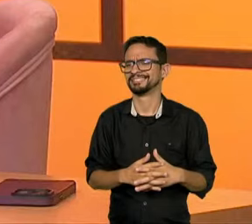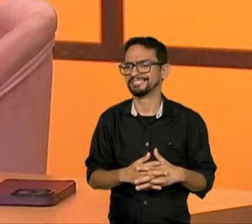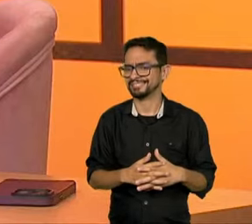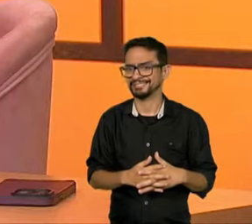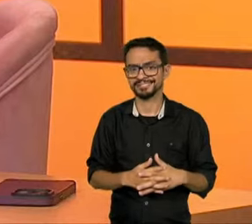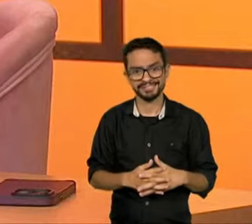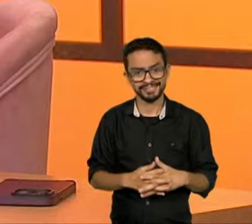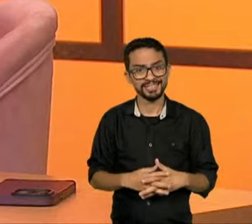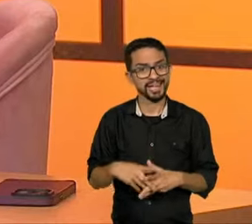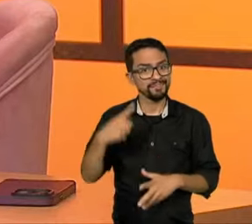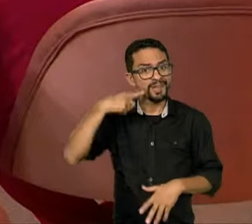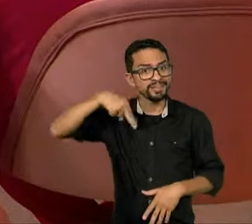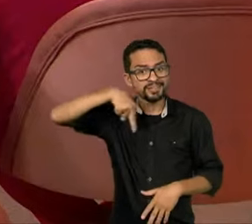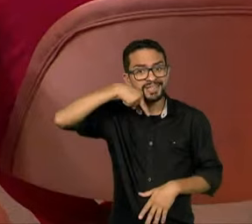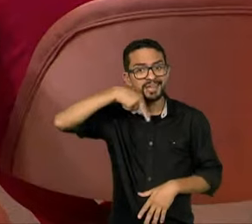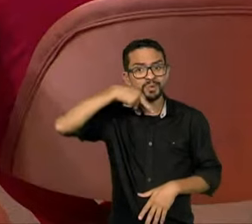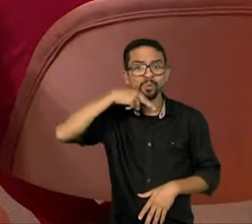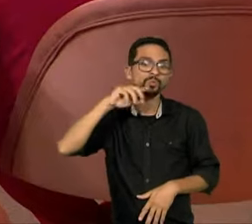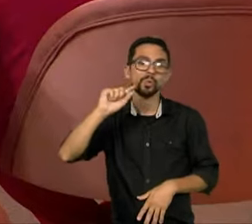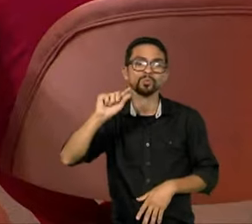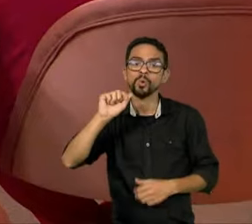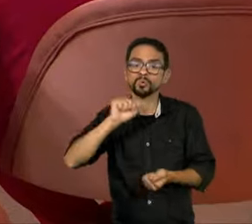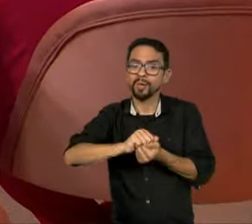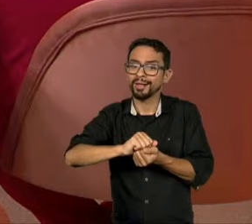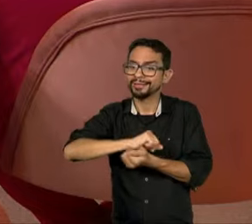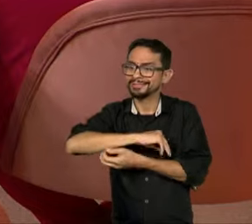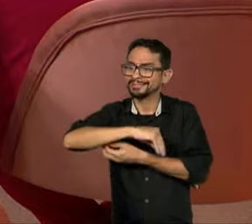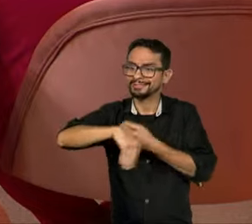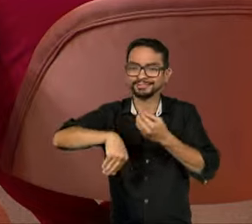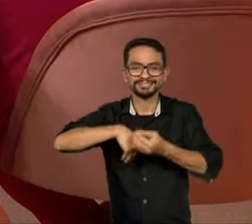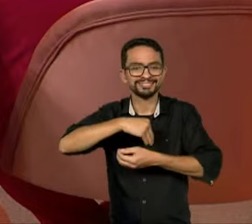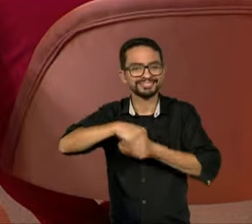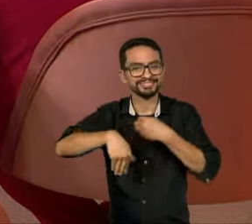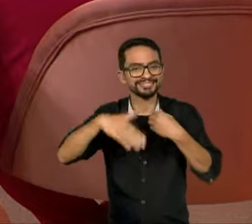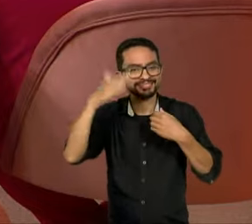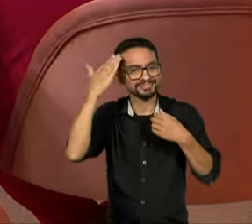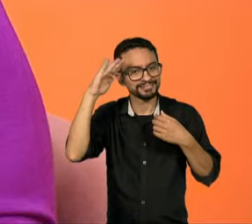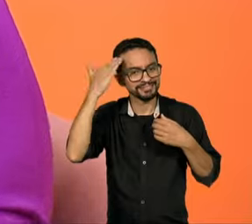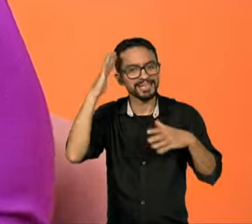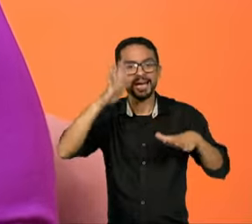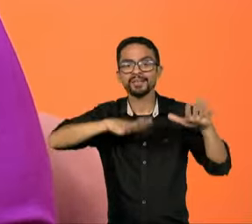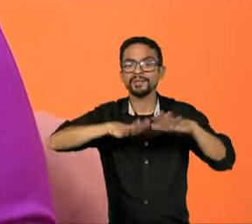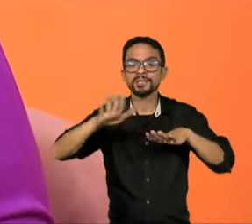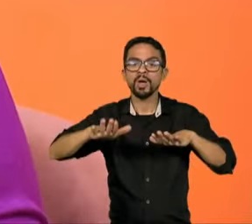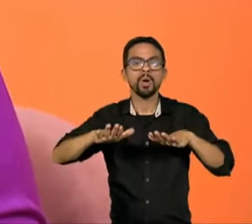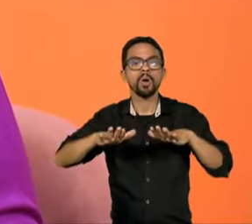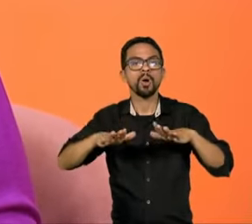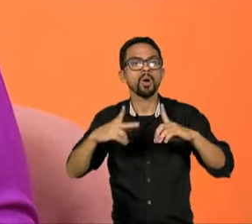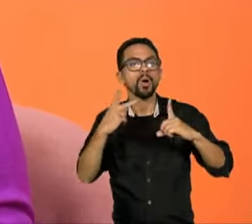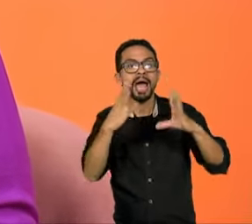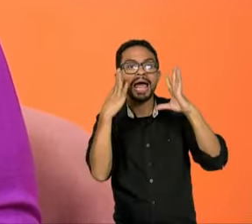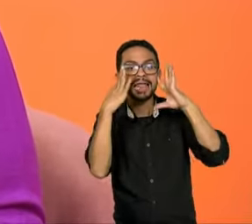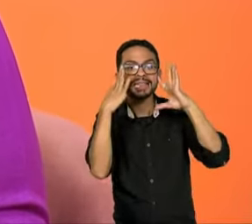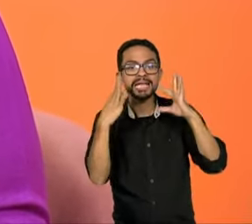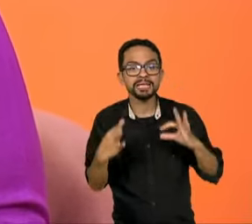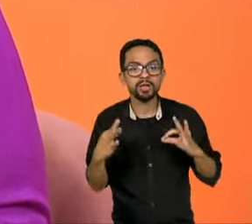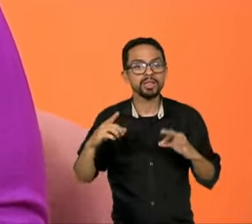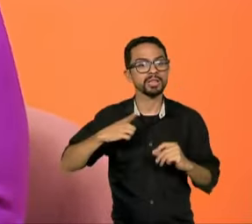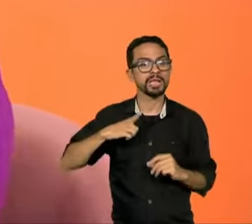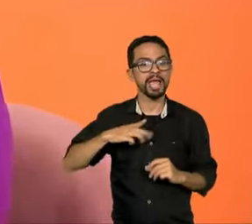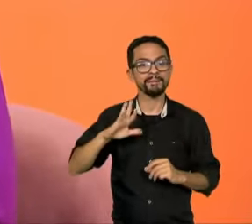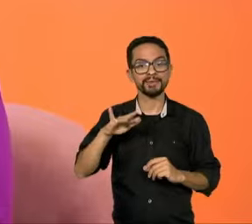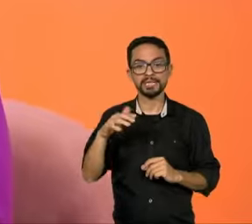Não quero. E os netos juntos. Os netos juntos, em saudade. Sustentados, muitas vezes, por uma pensão previdenciária